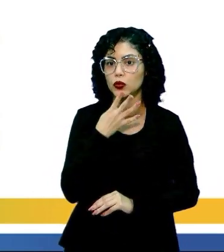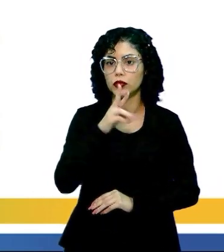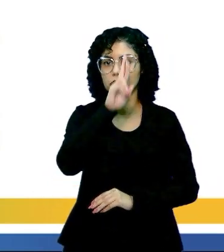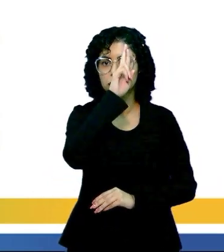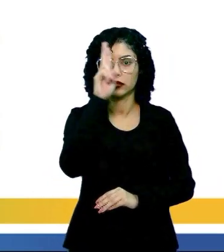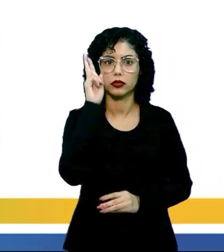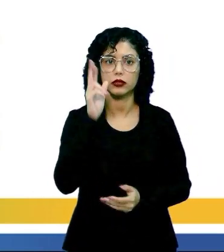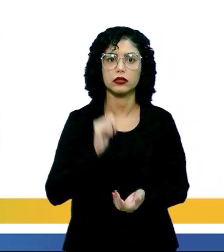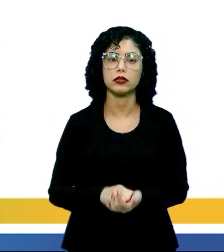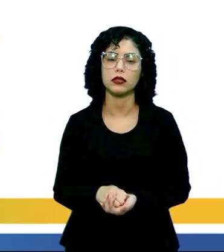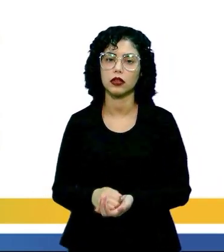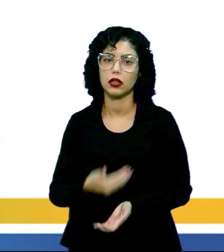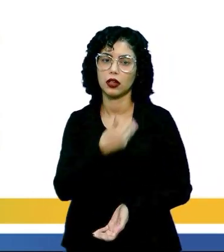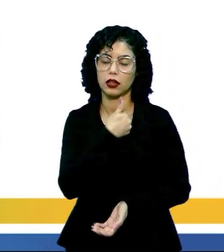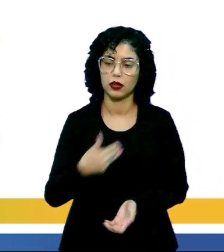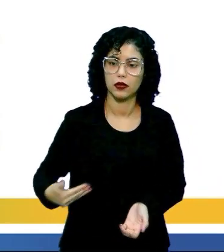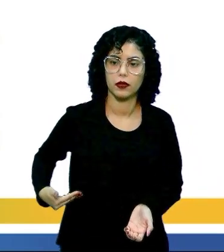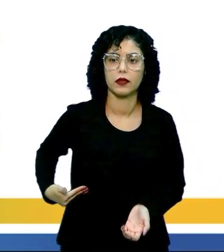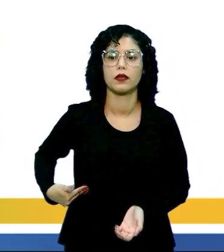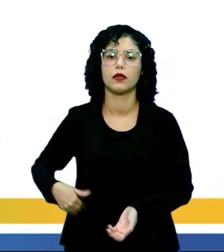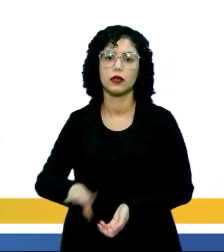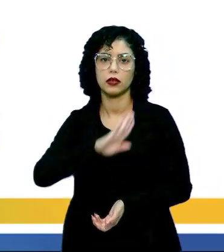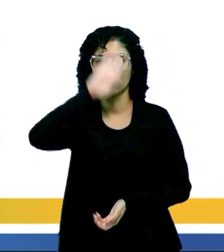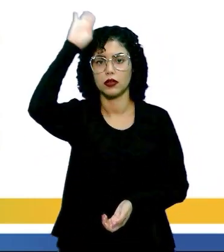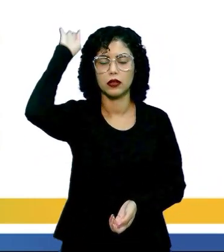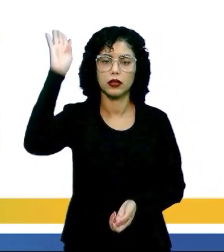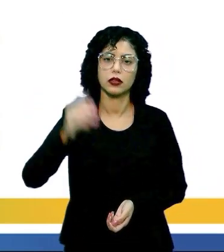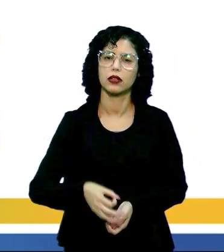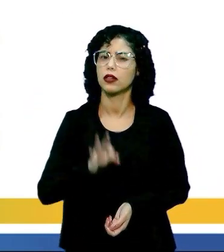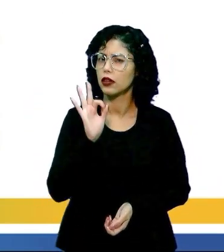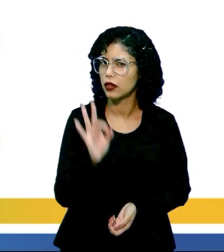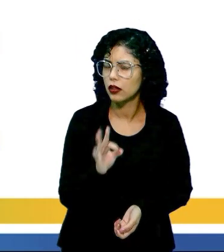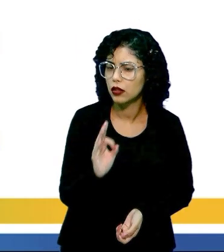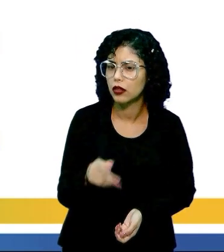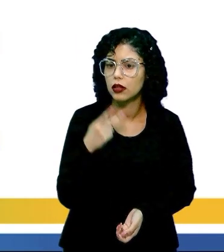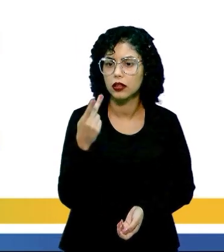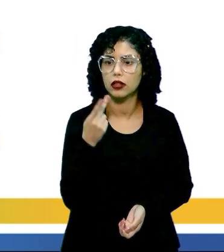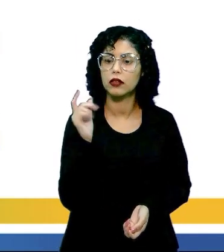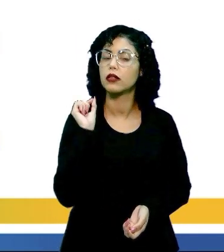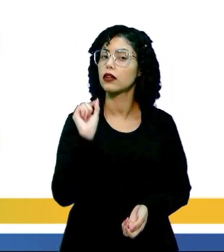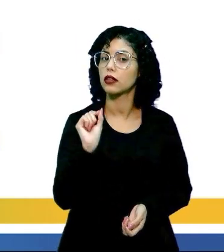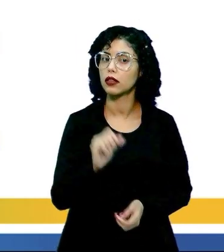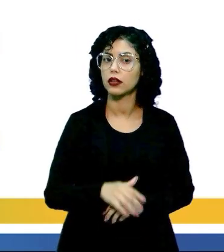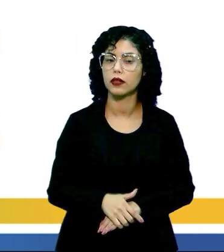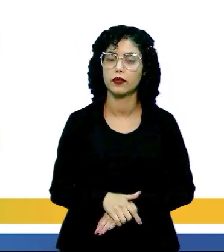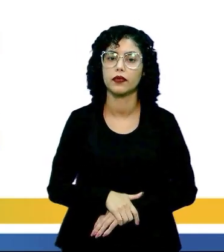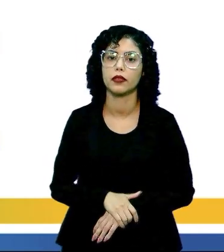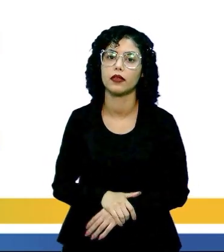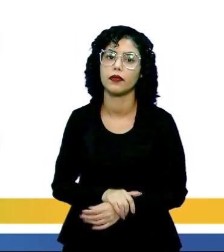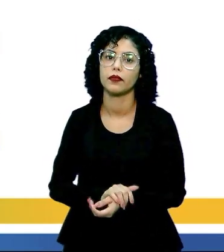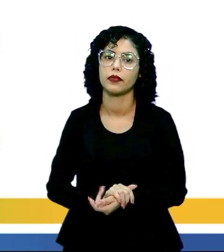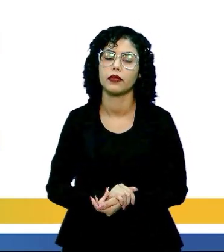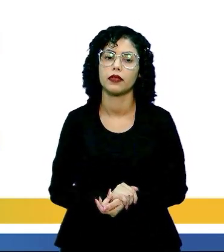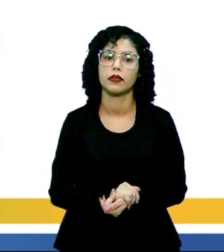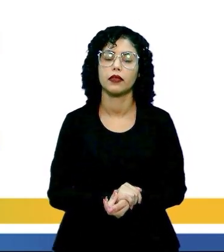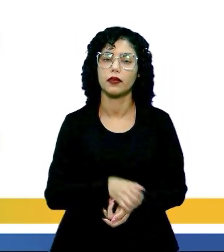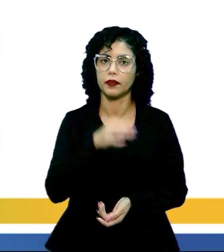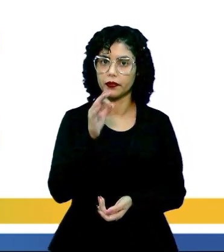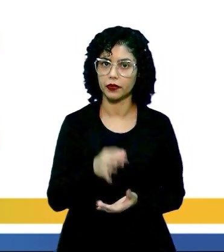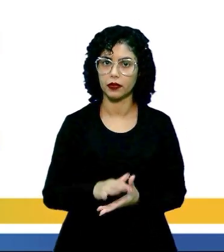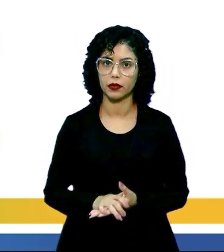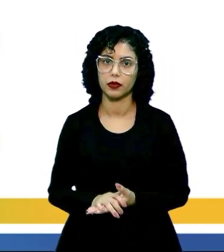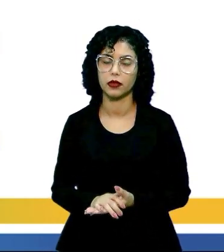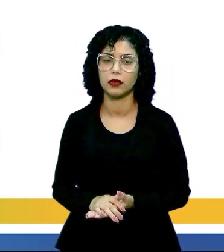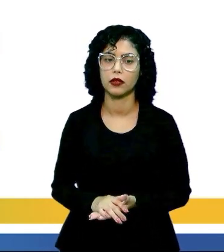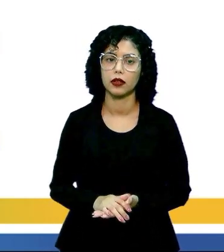e nos conhecimentos históricos relativos à República Romana, é correto afirmar, eu quero que a alternativa certa,